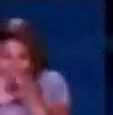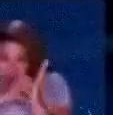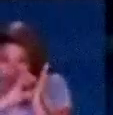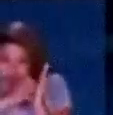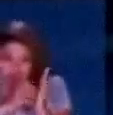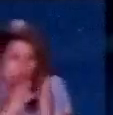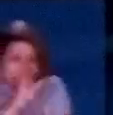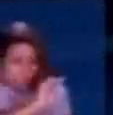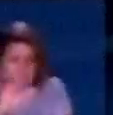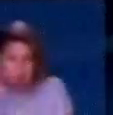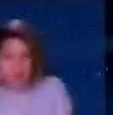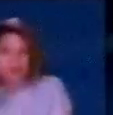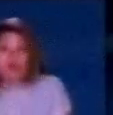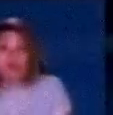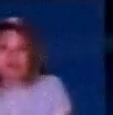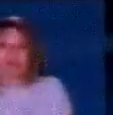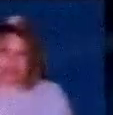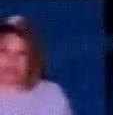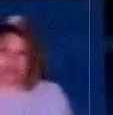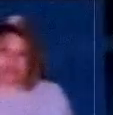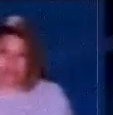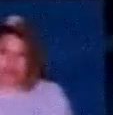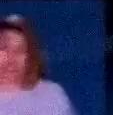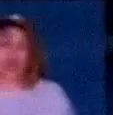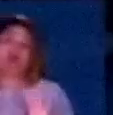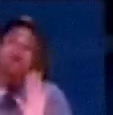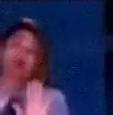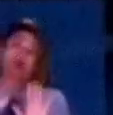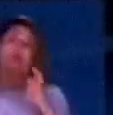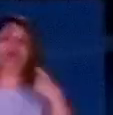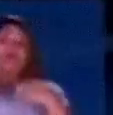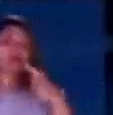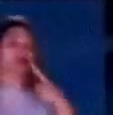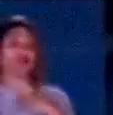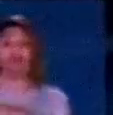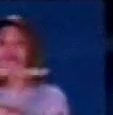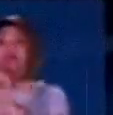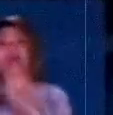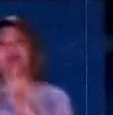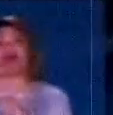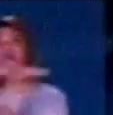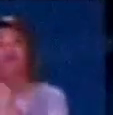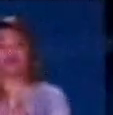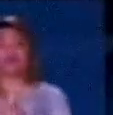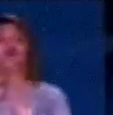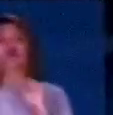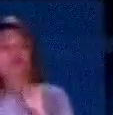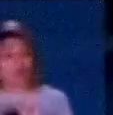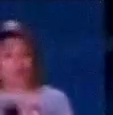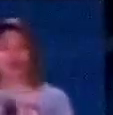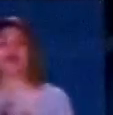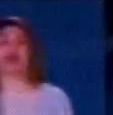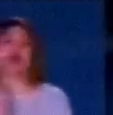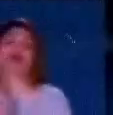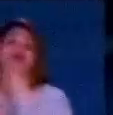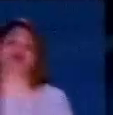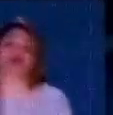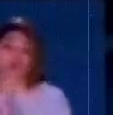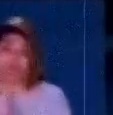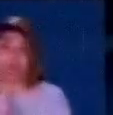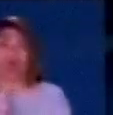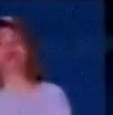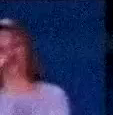ser milionários. E nós temos que mobilizar a sociedade para que ela possa contribuir para